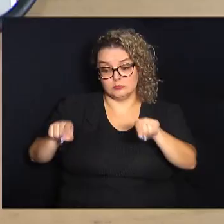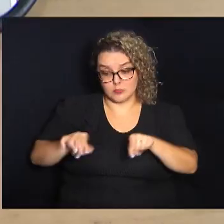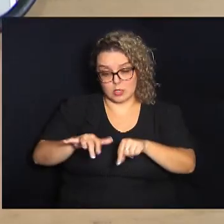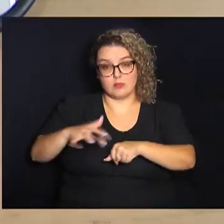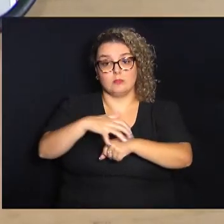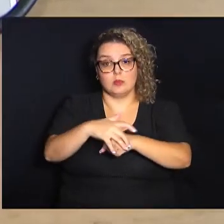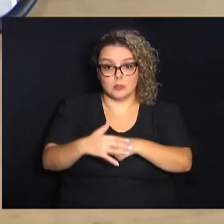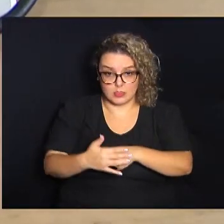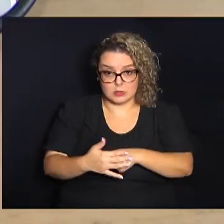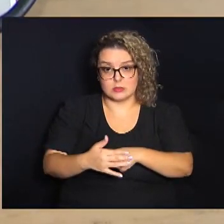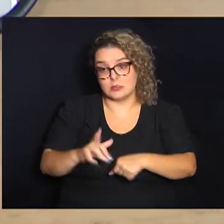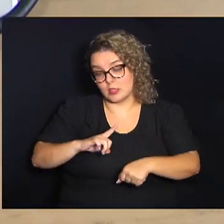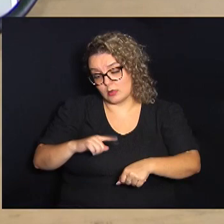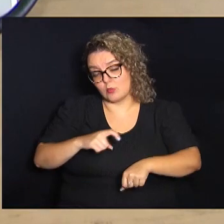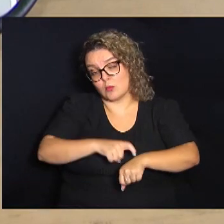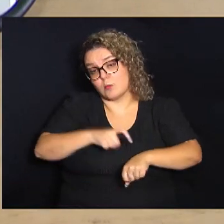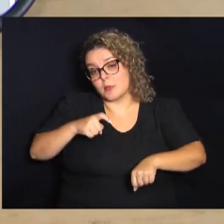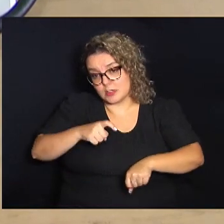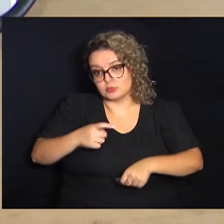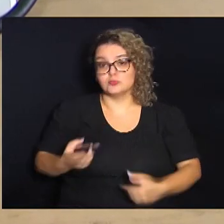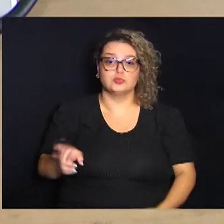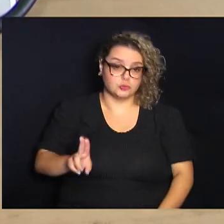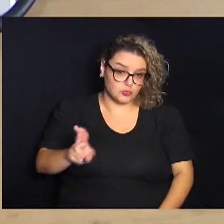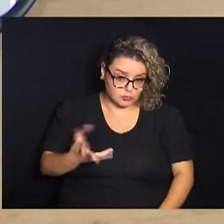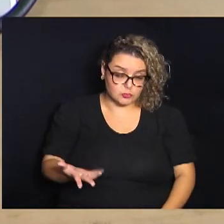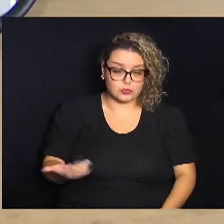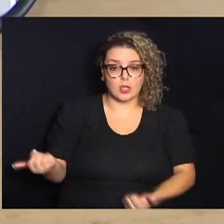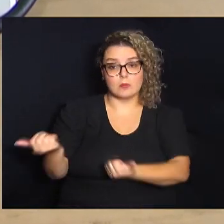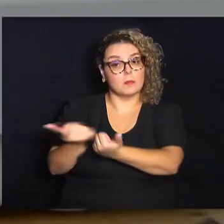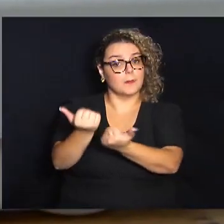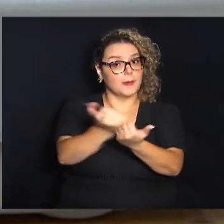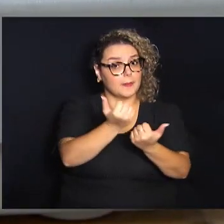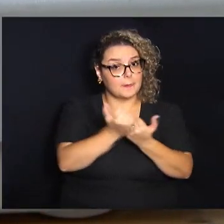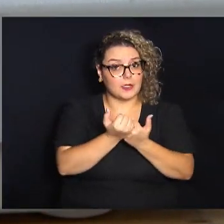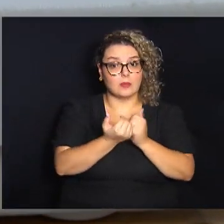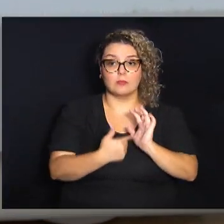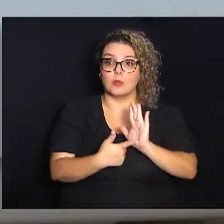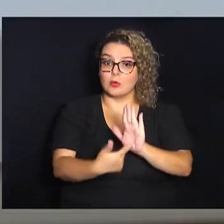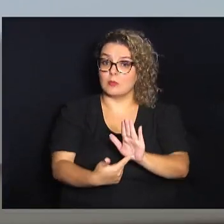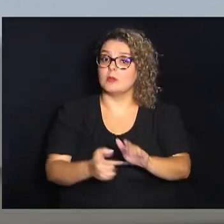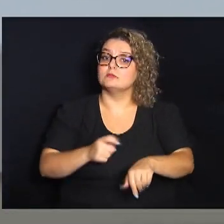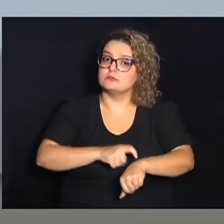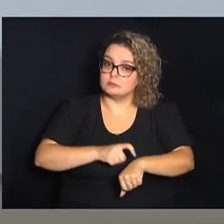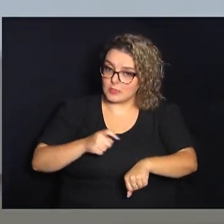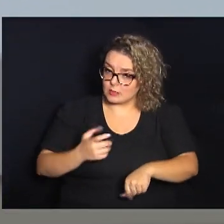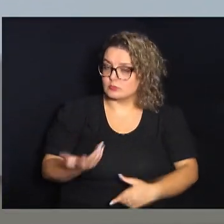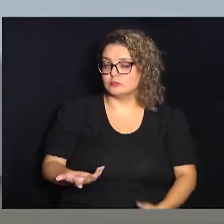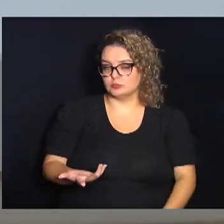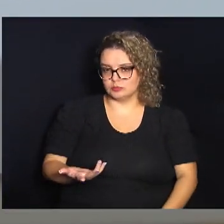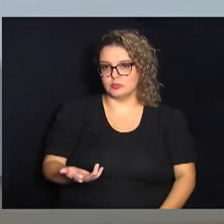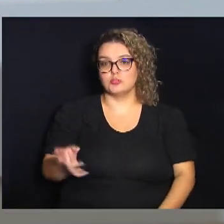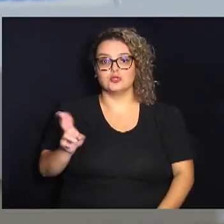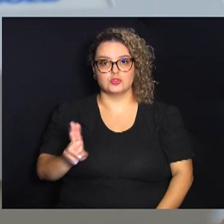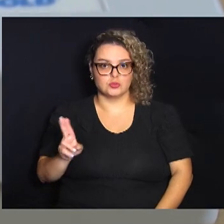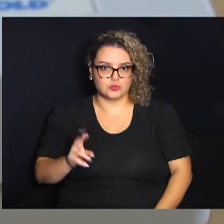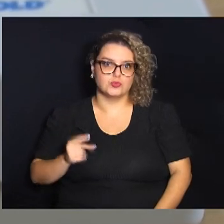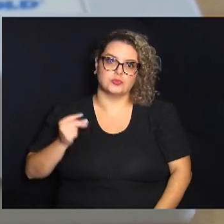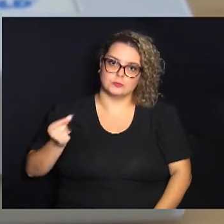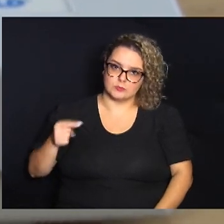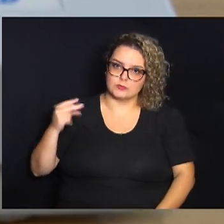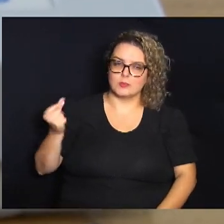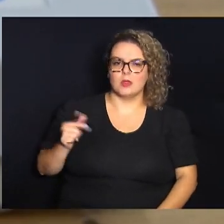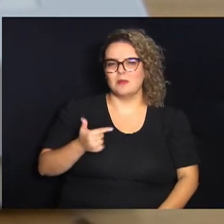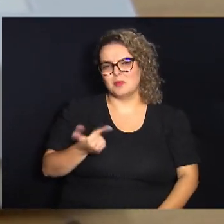vida para uso e elas são substituídas conforme elas apresentam esse tempo aí de uso já, e para não ter